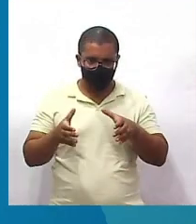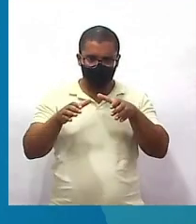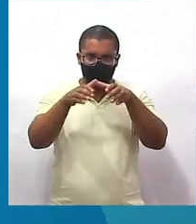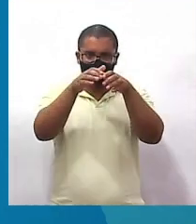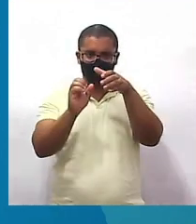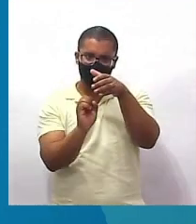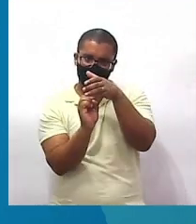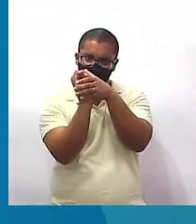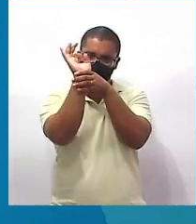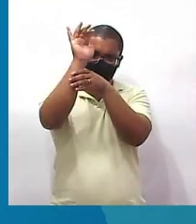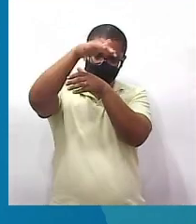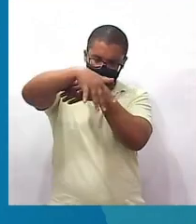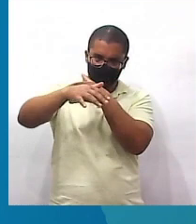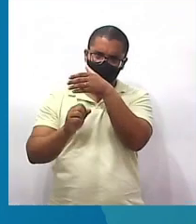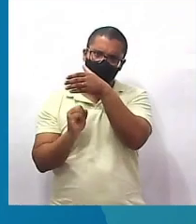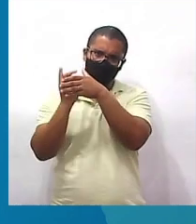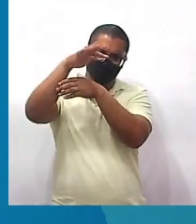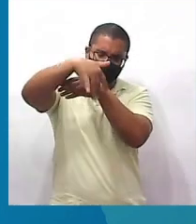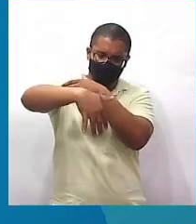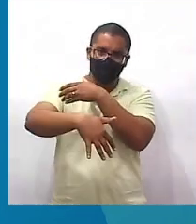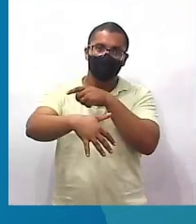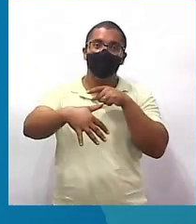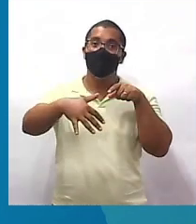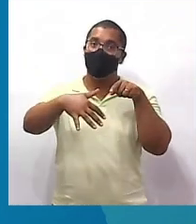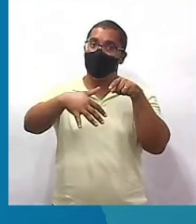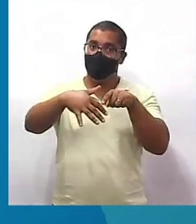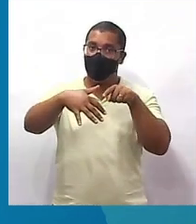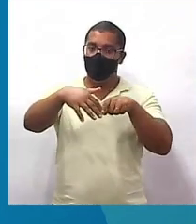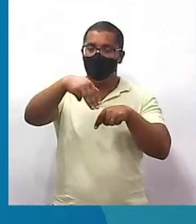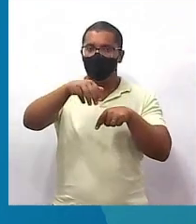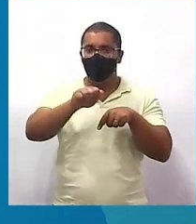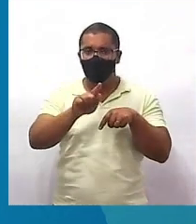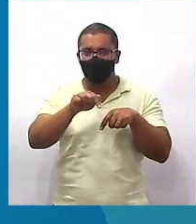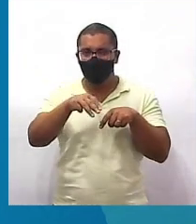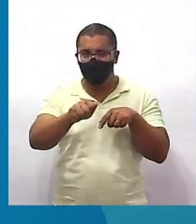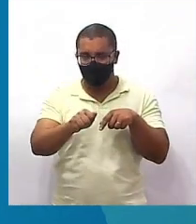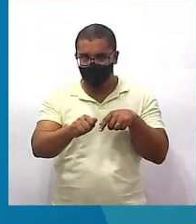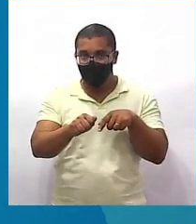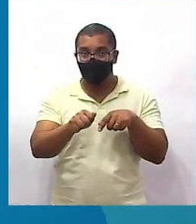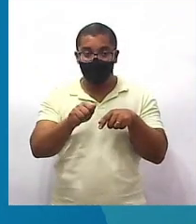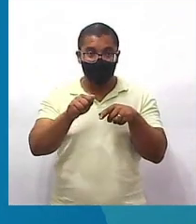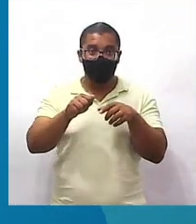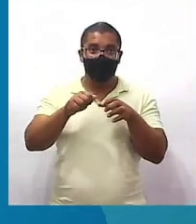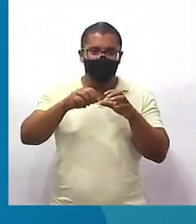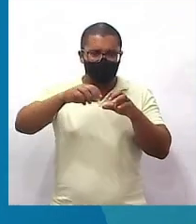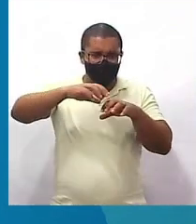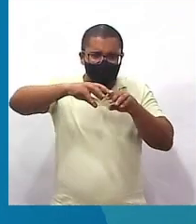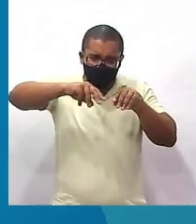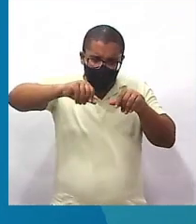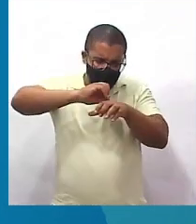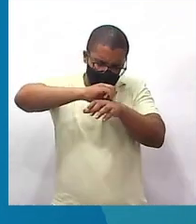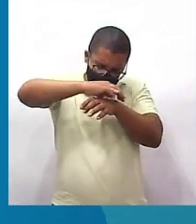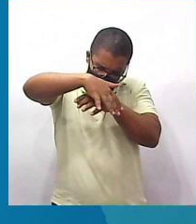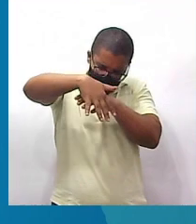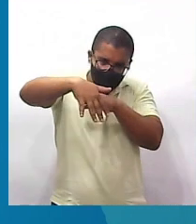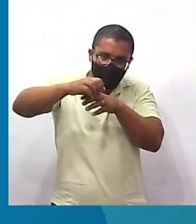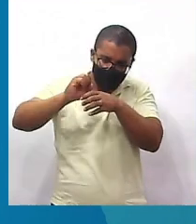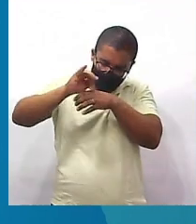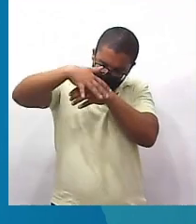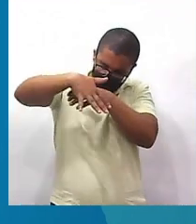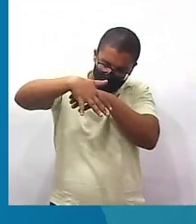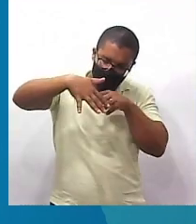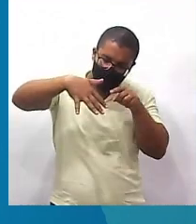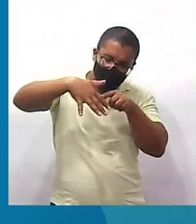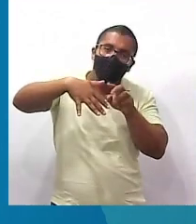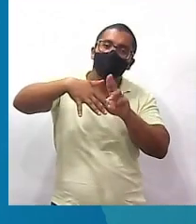jogando, na verdade, o magma para fora. Esse magma, quando ele chega na crosta terrestre, ele já vai receber o nome